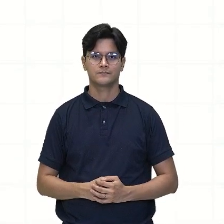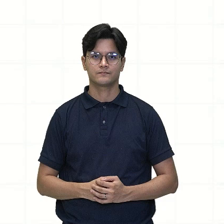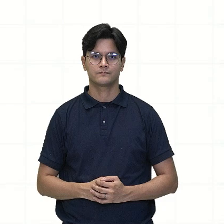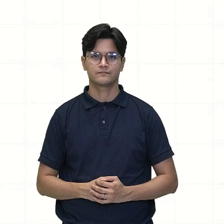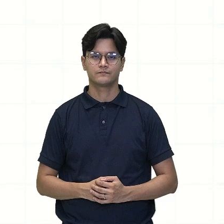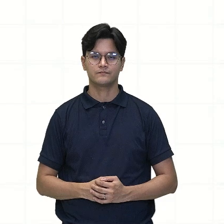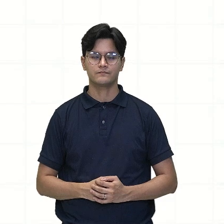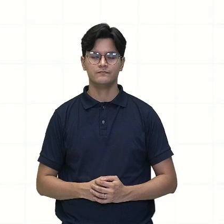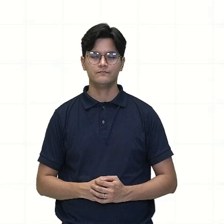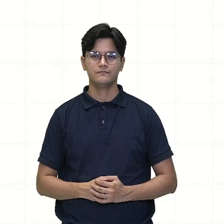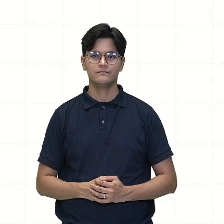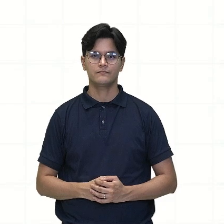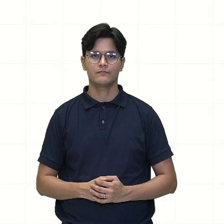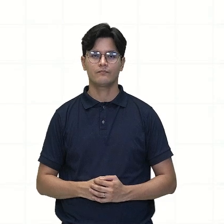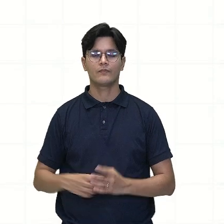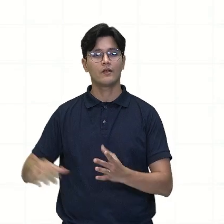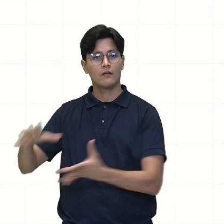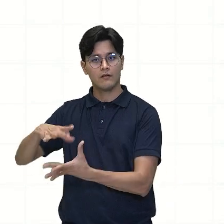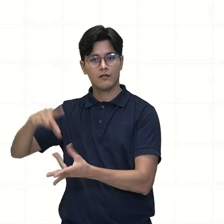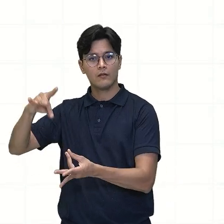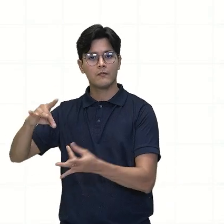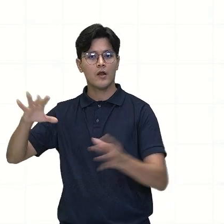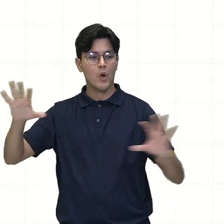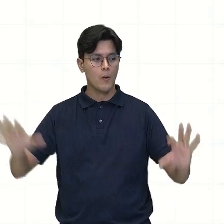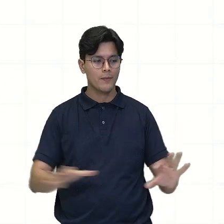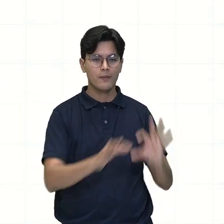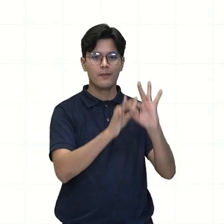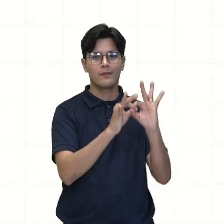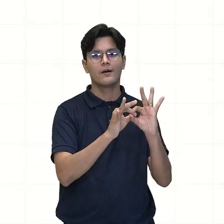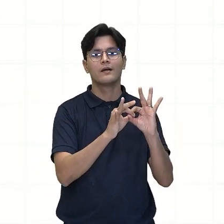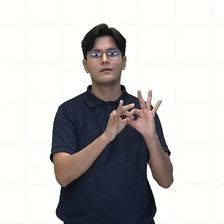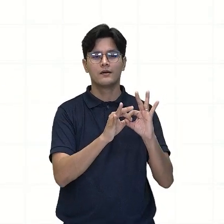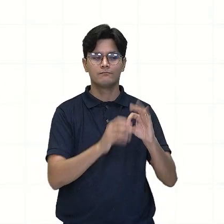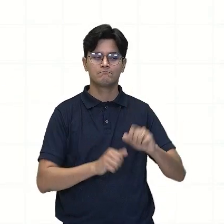Temos que pensar também nessa dimensão...